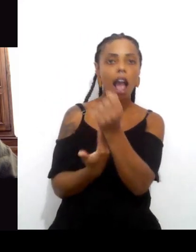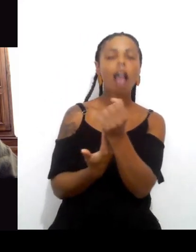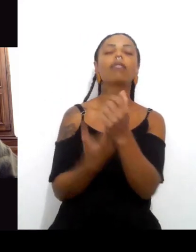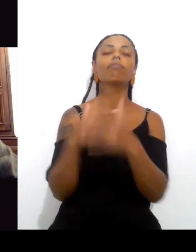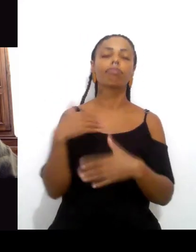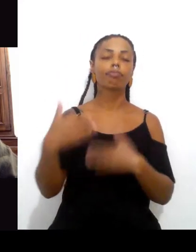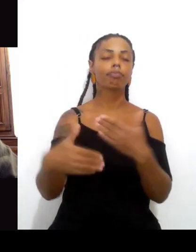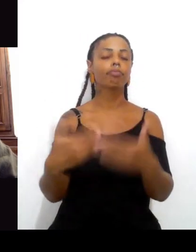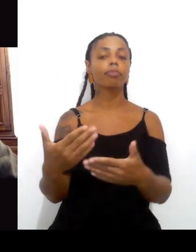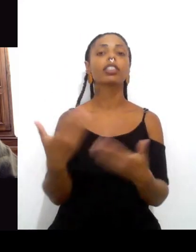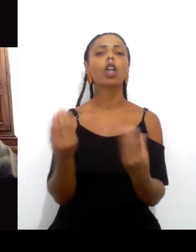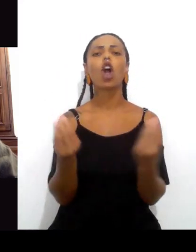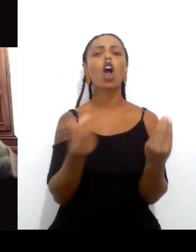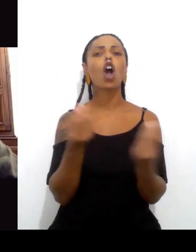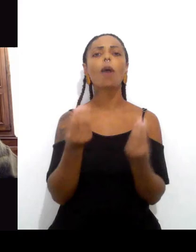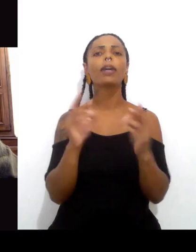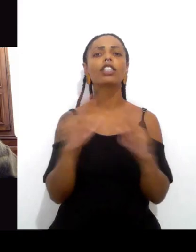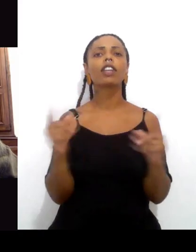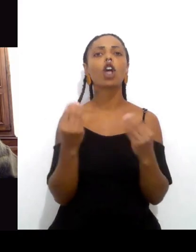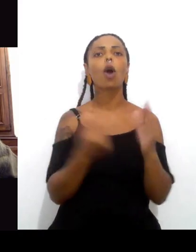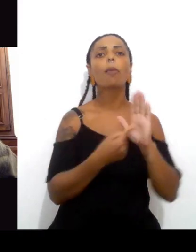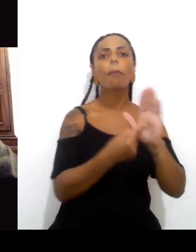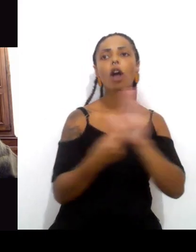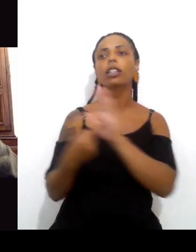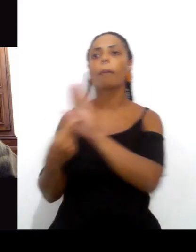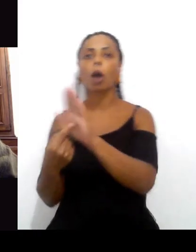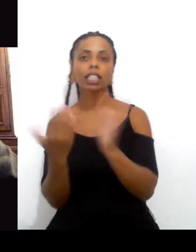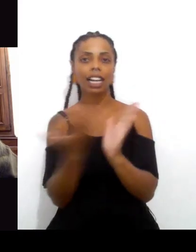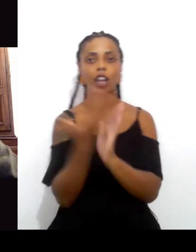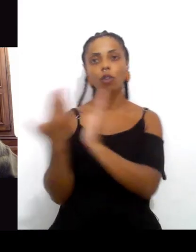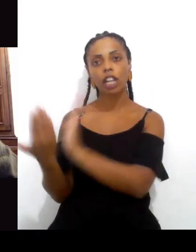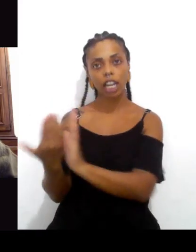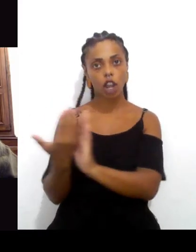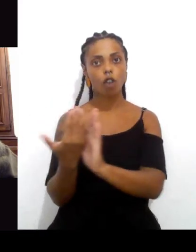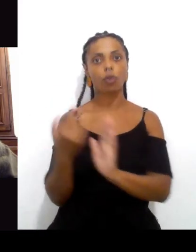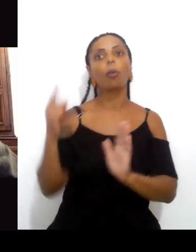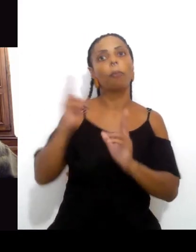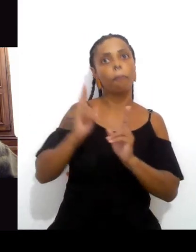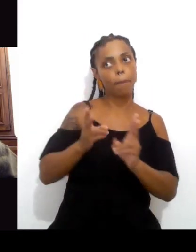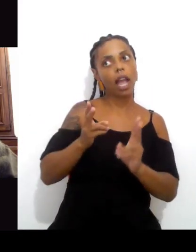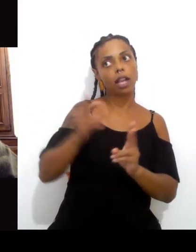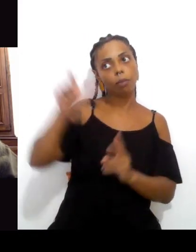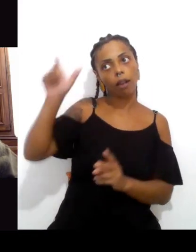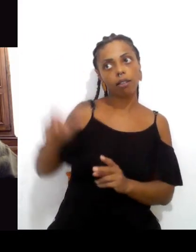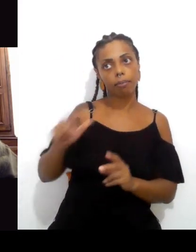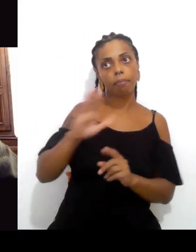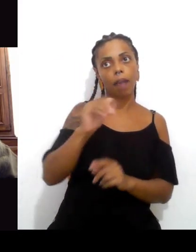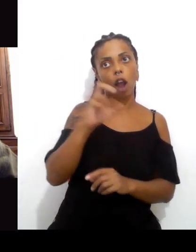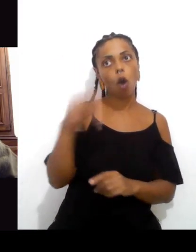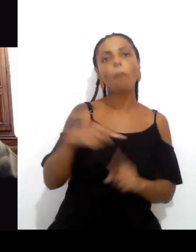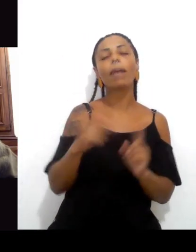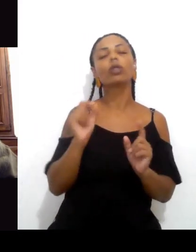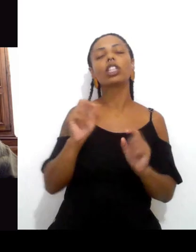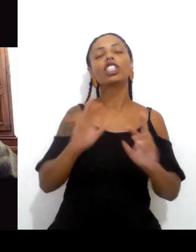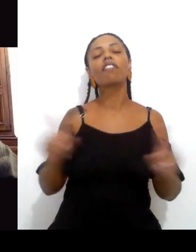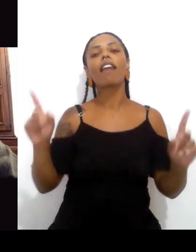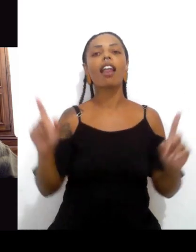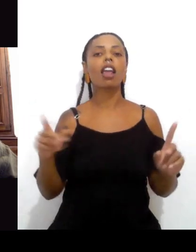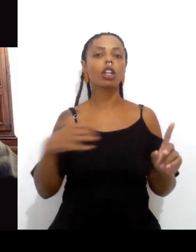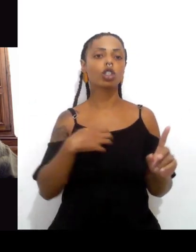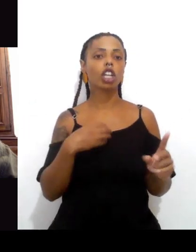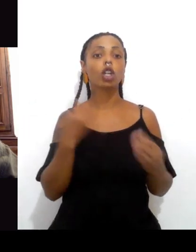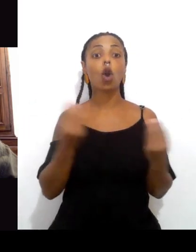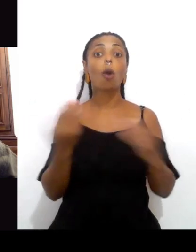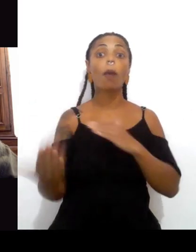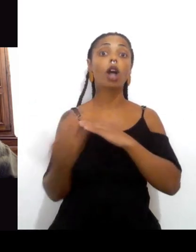nesses dois modos de apresentar o artista nesses dois livros como que essas abordagens né nos ajudam